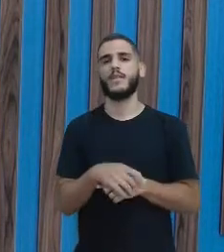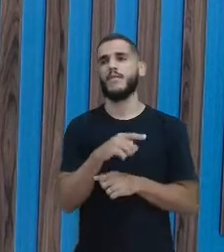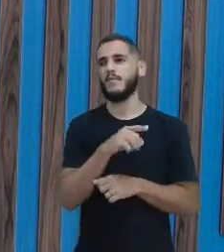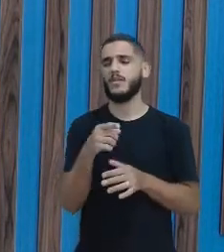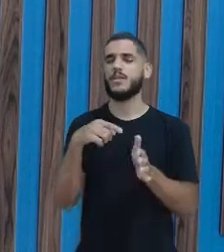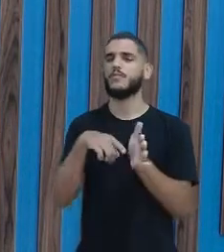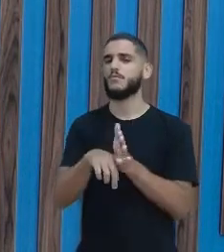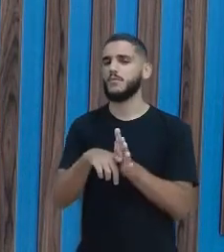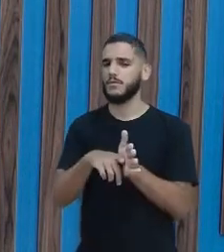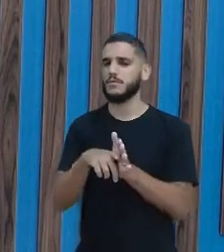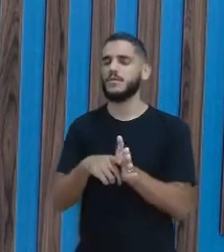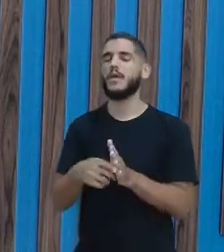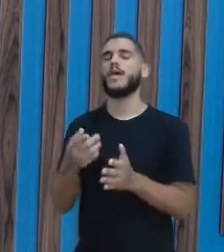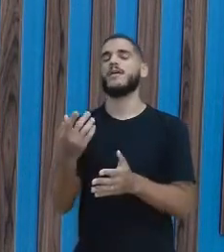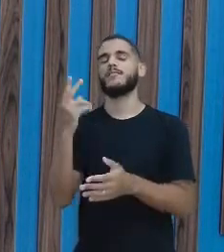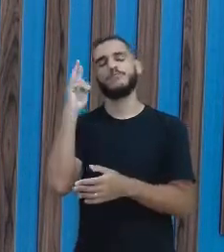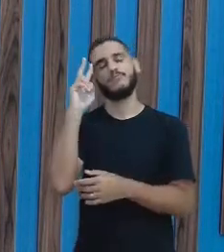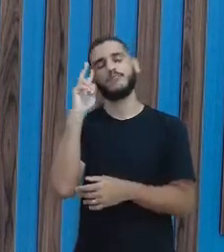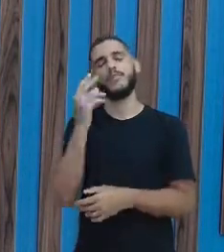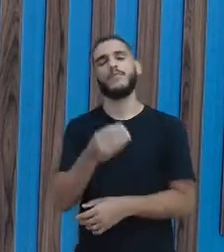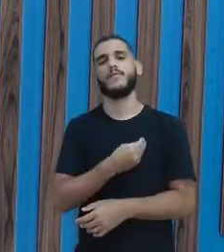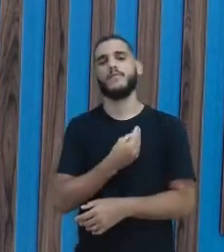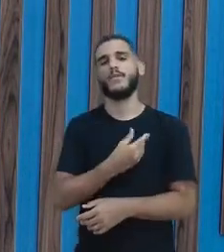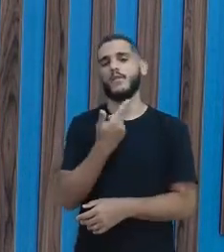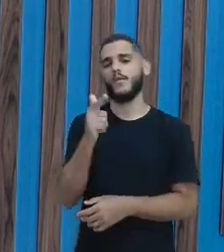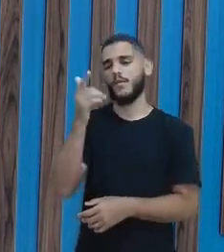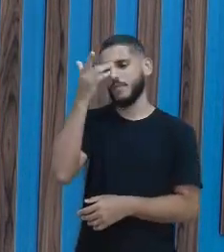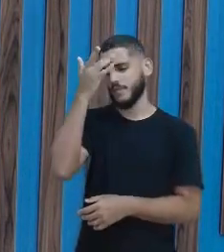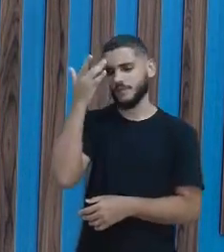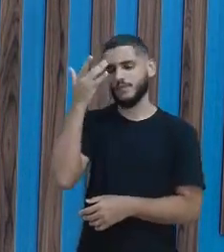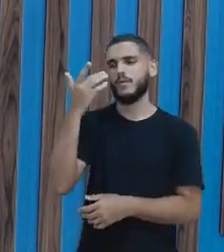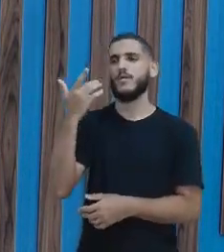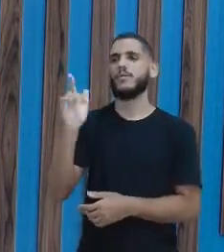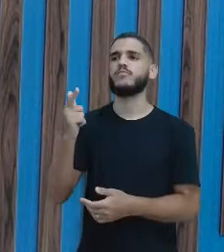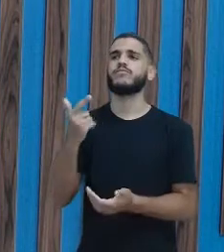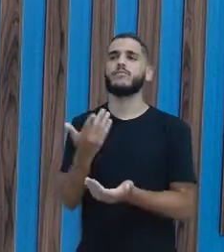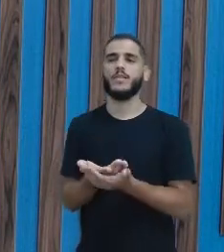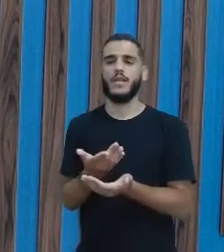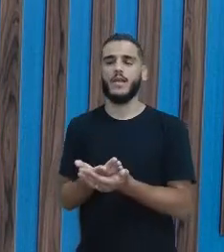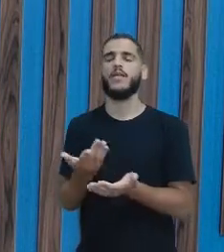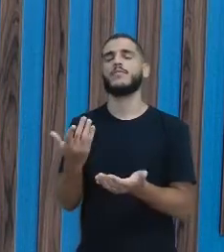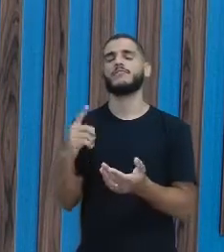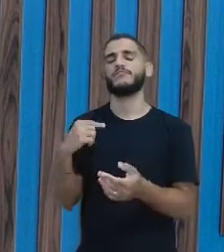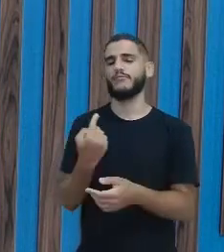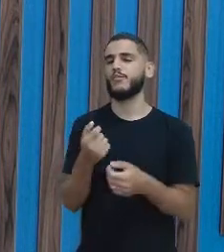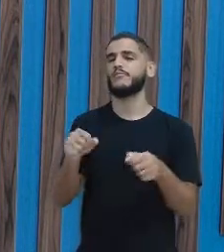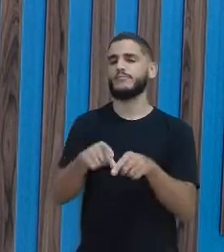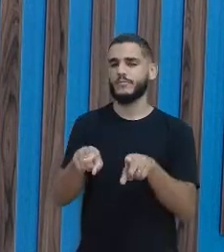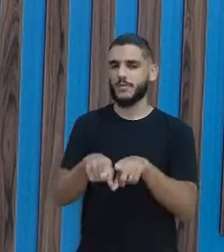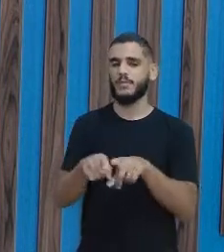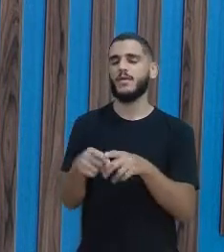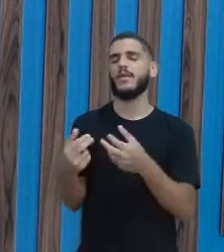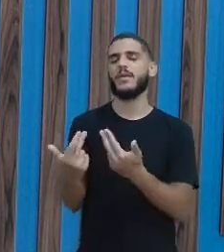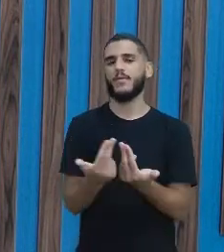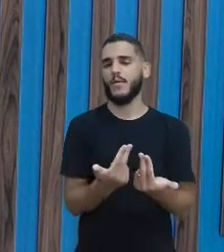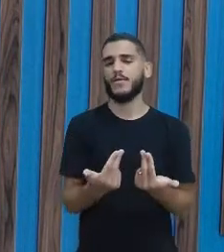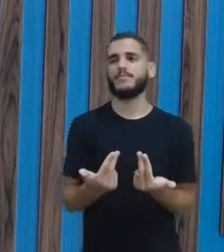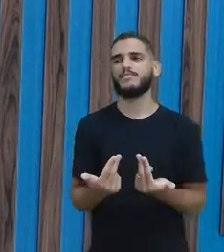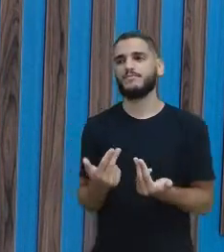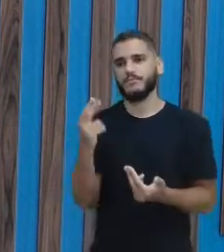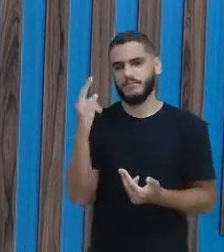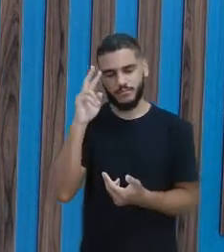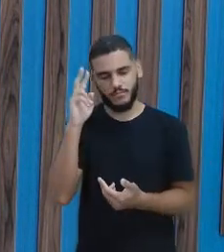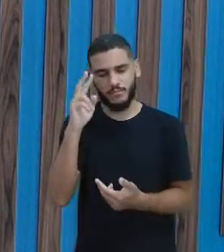vão pesquisar biografias de outras pessoas. E em outras aulas de biografia, a gente também fez esse movimento. Lembra?